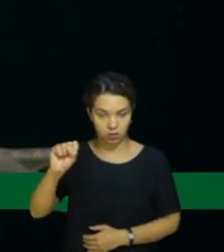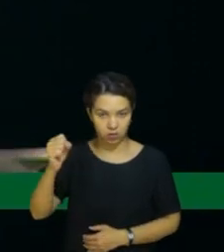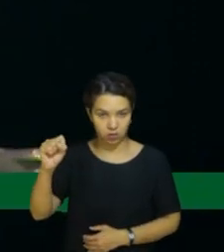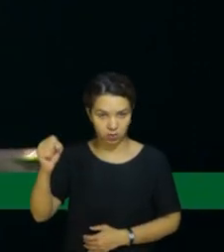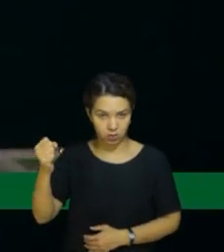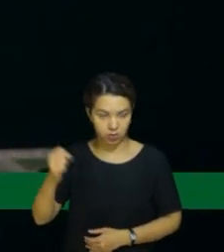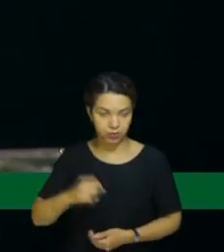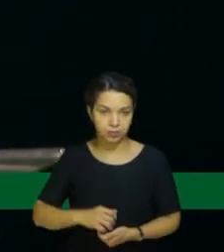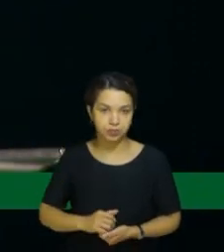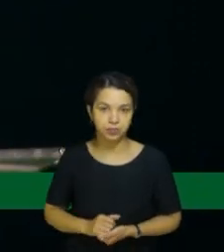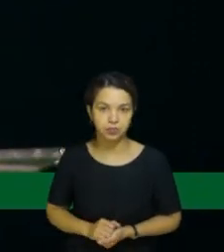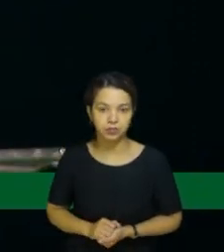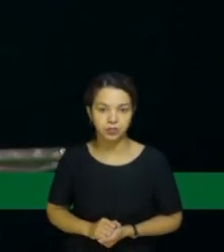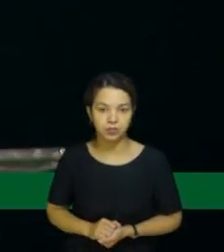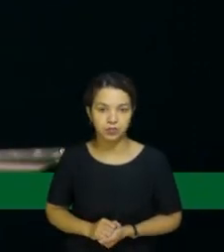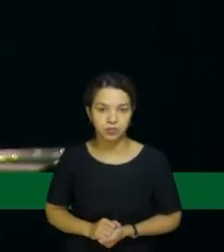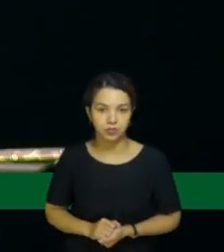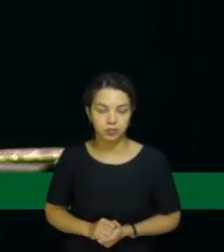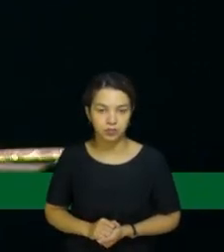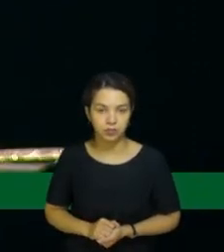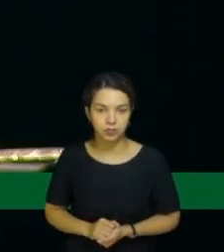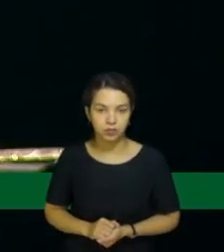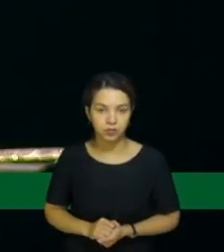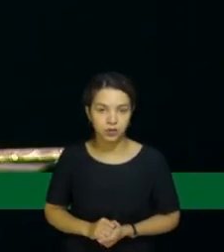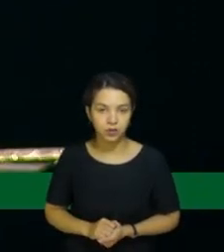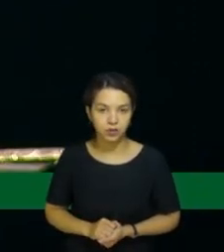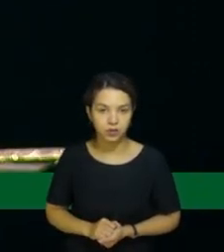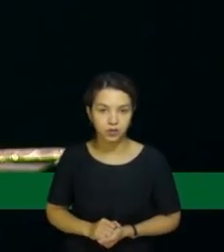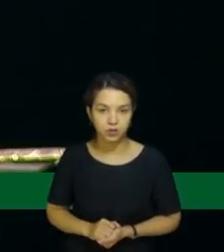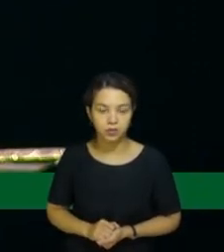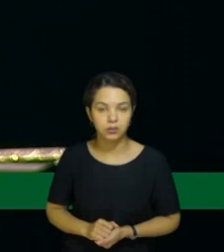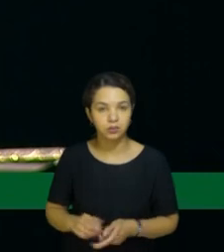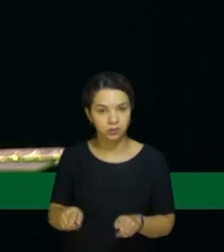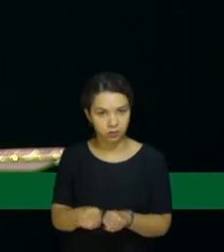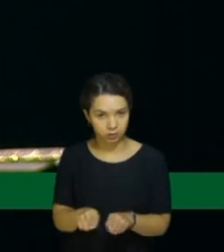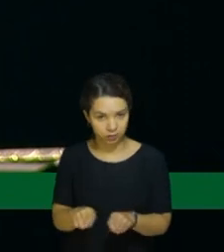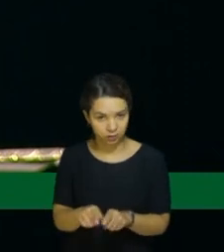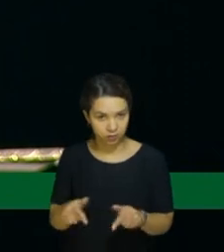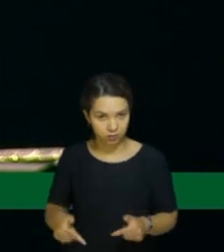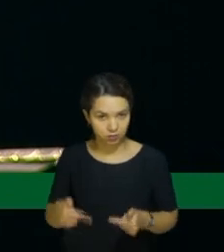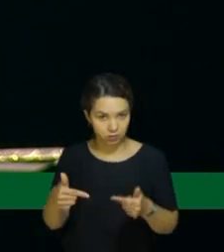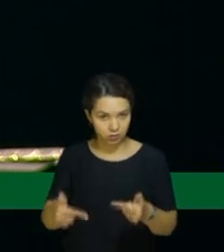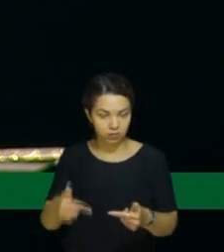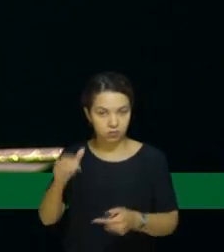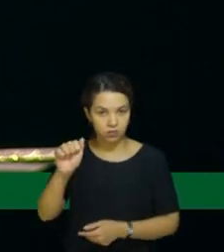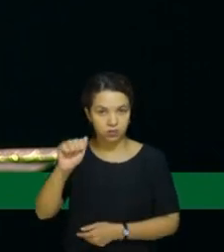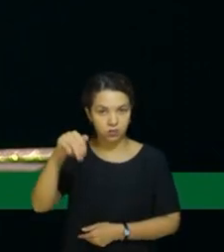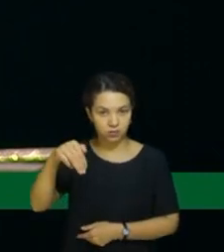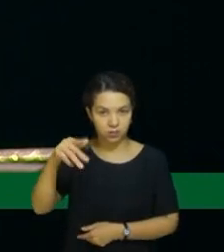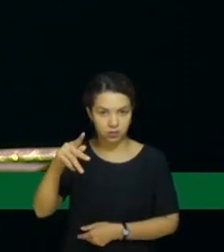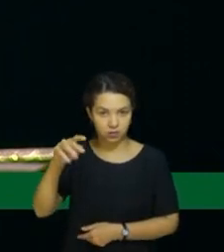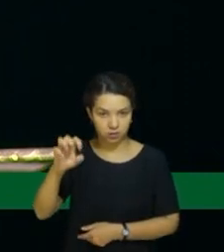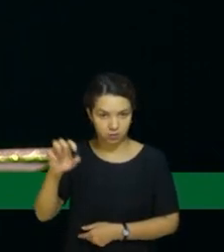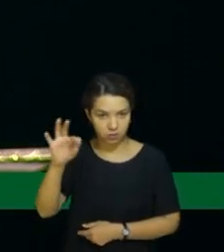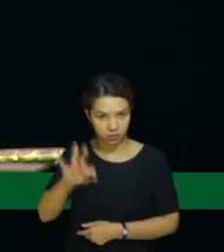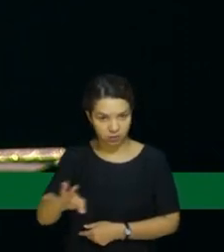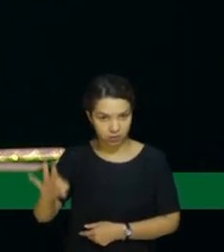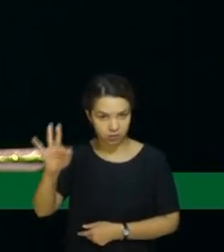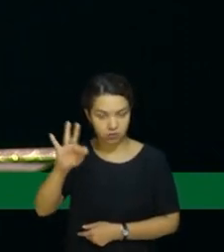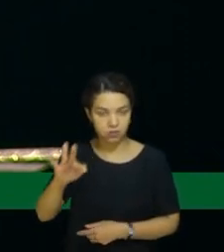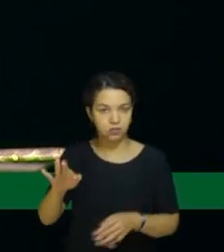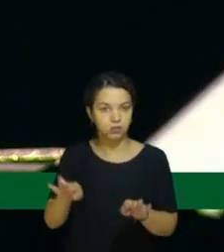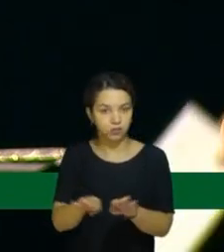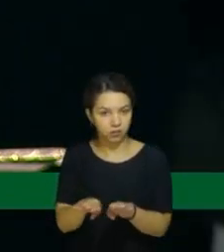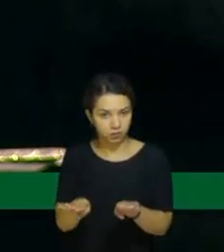1988 nós nasceram também dessa iniciativa da Amp Blumenau a nossa Federação a